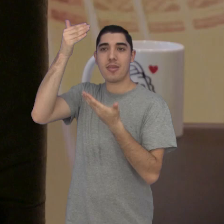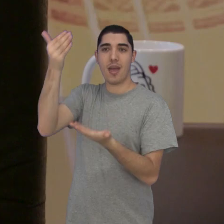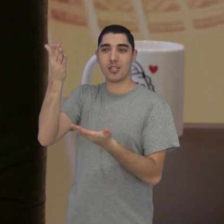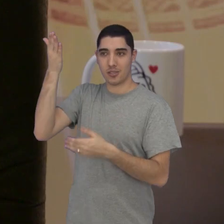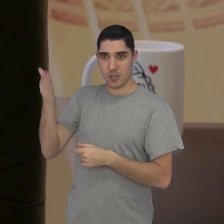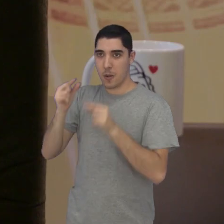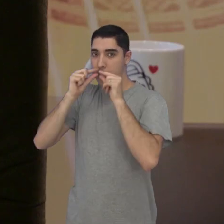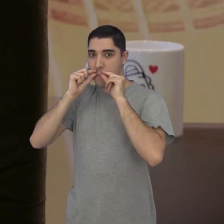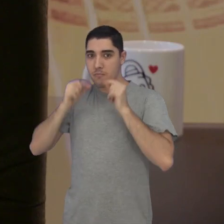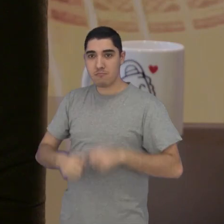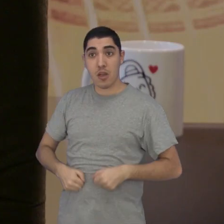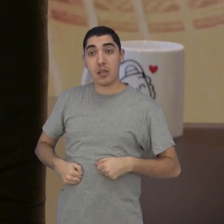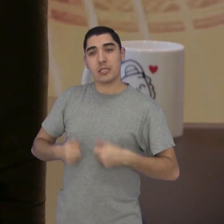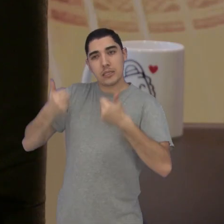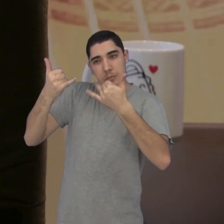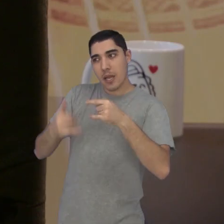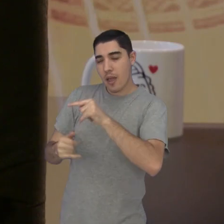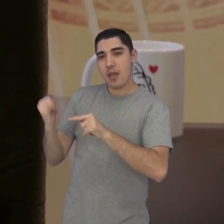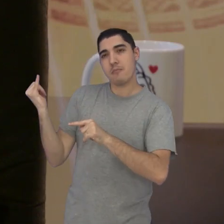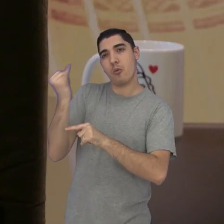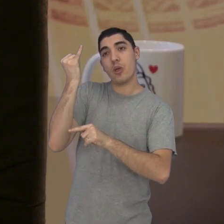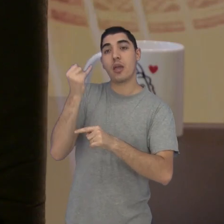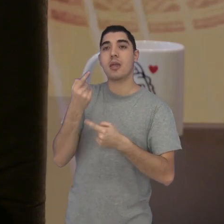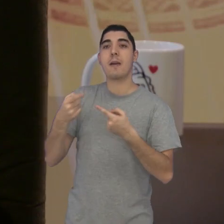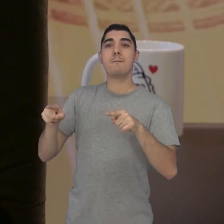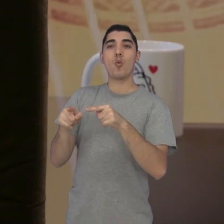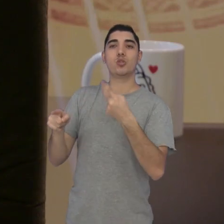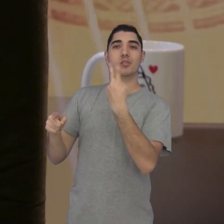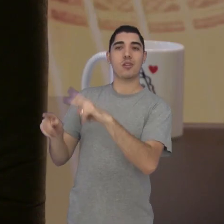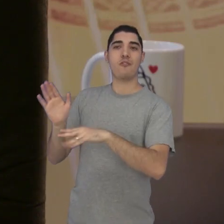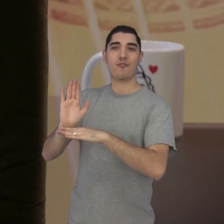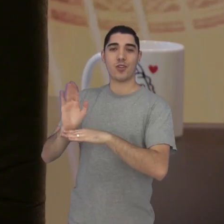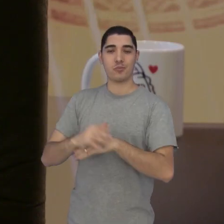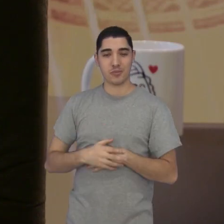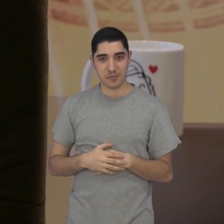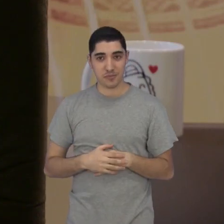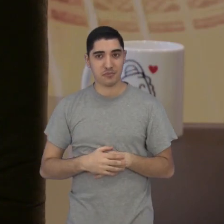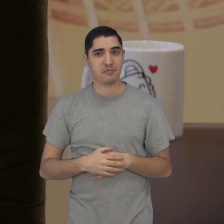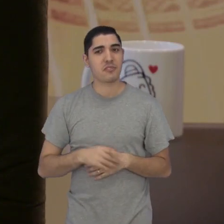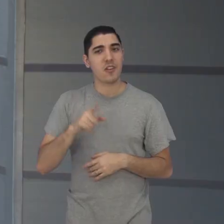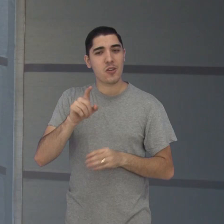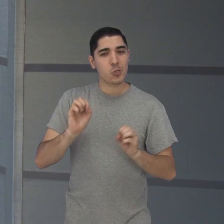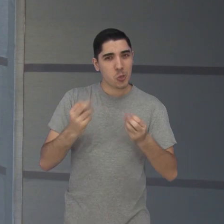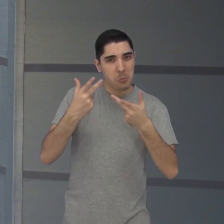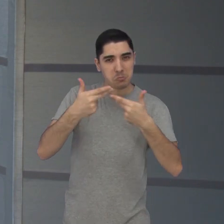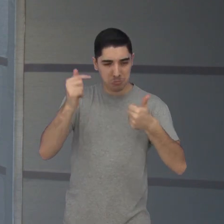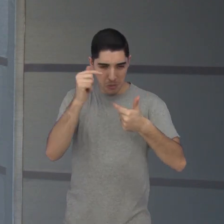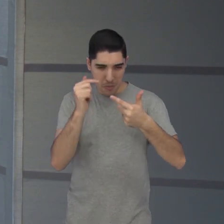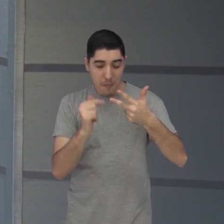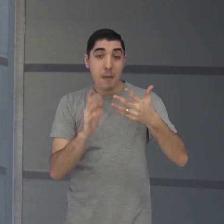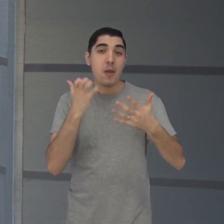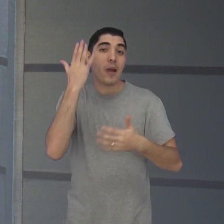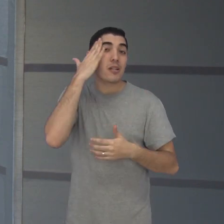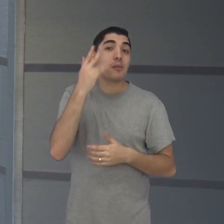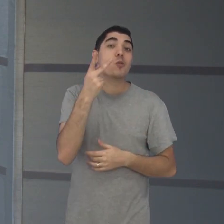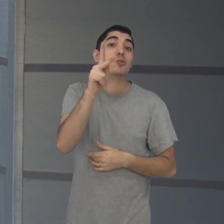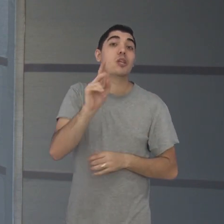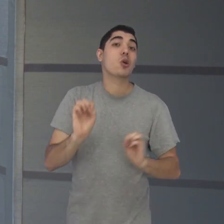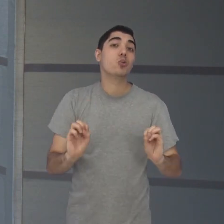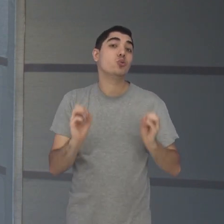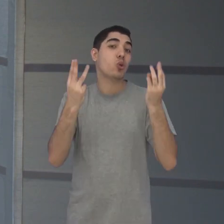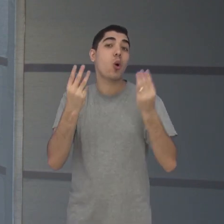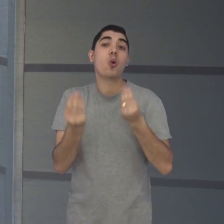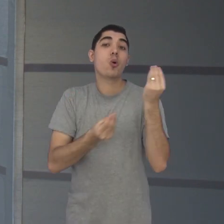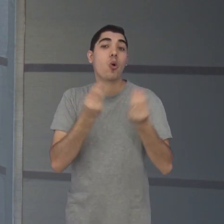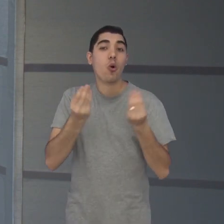uma homenagem ao Mazzaropi, falando de sua importância e cantando as canções dos filmes. Então, você já passou as informações, mas agora eu quero que você fale um pouco mais sobre o